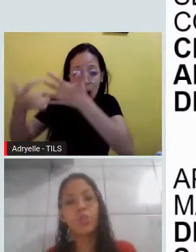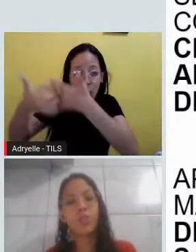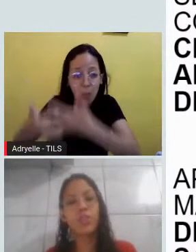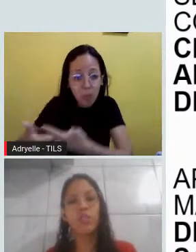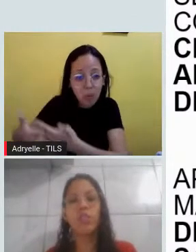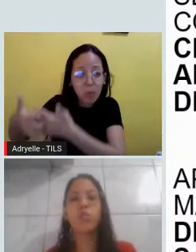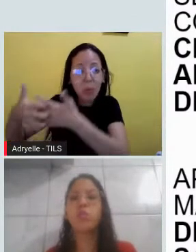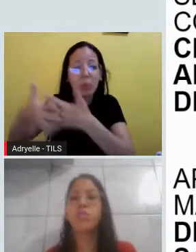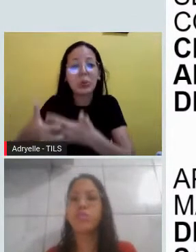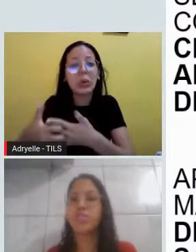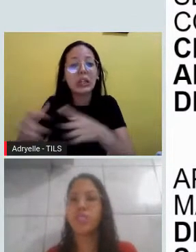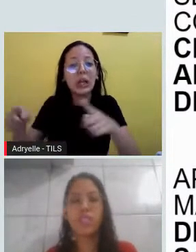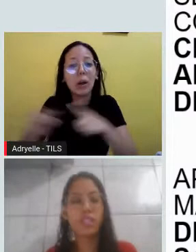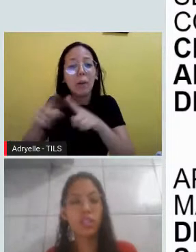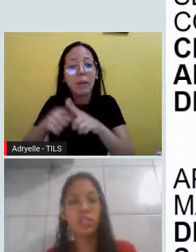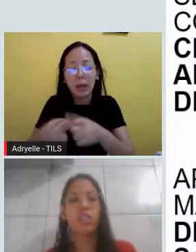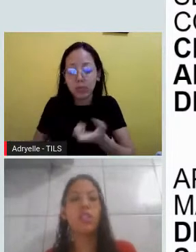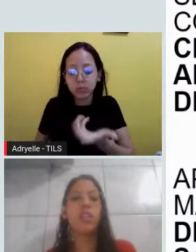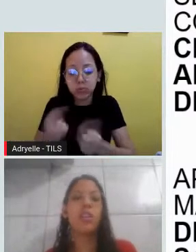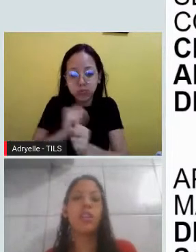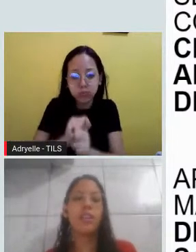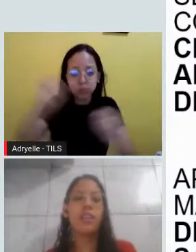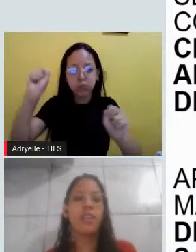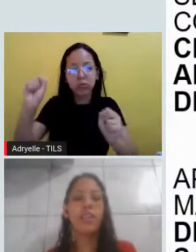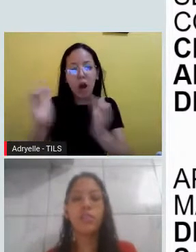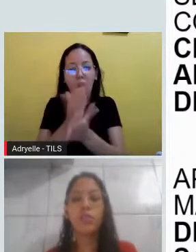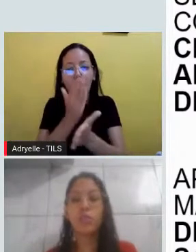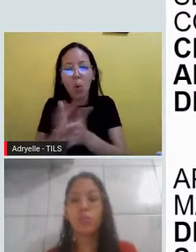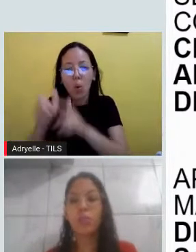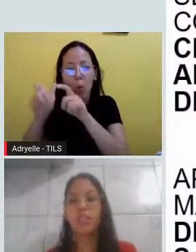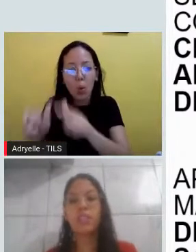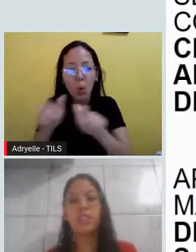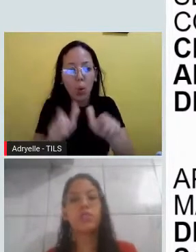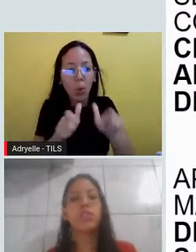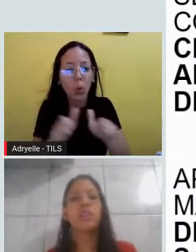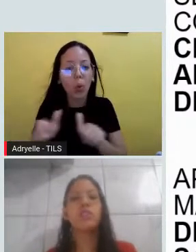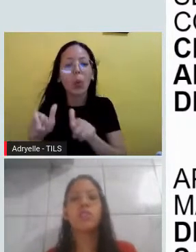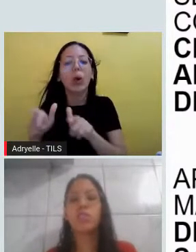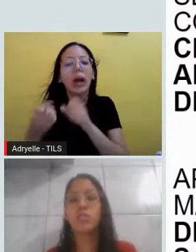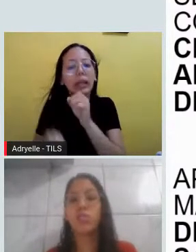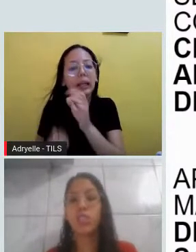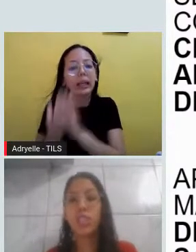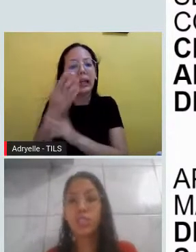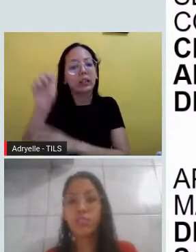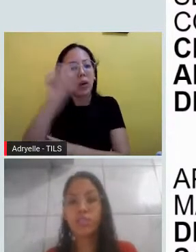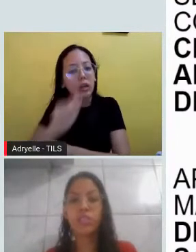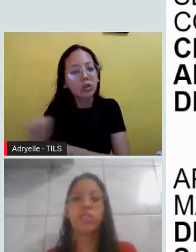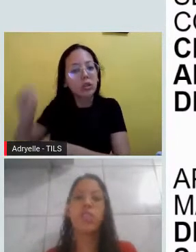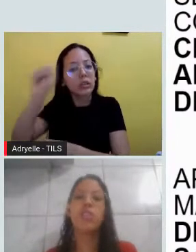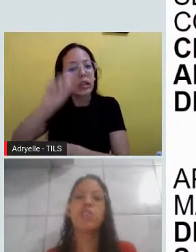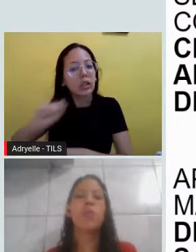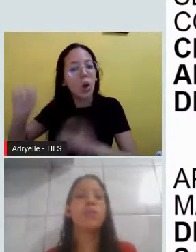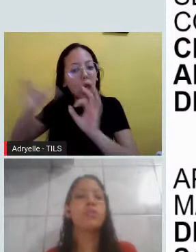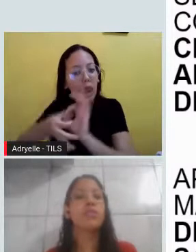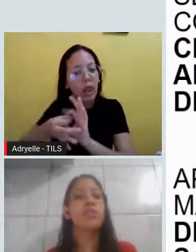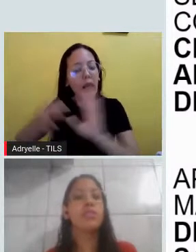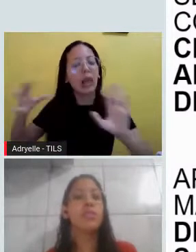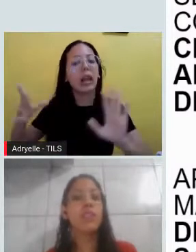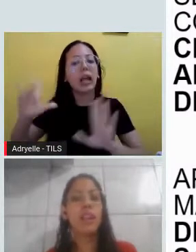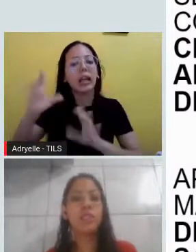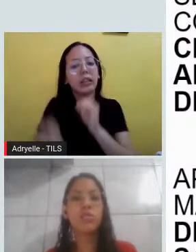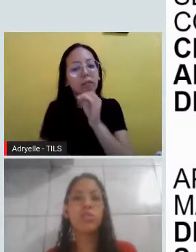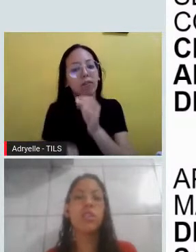e explosão de algumas oficinas, evoluindo para a criação de associações livres, formações